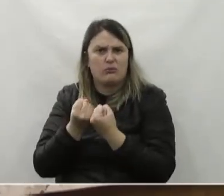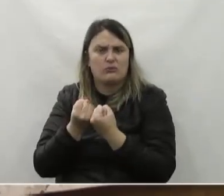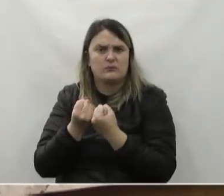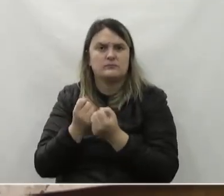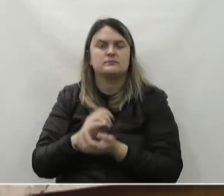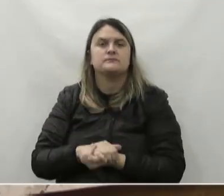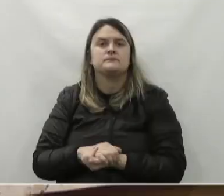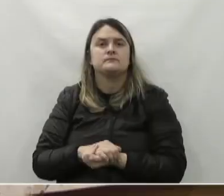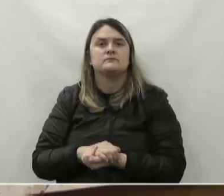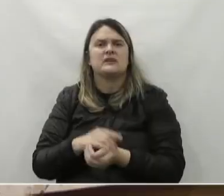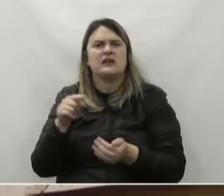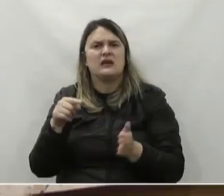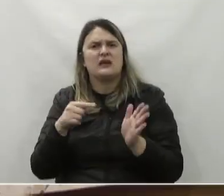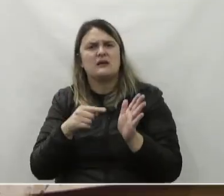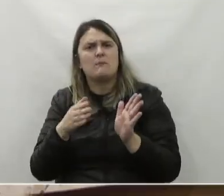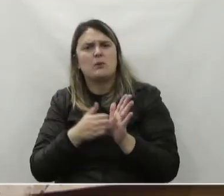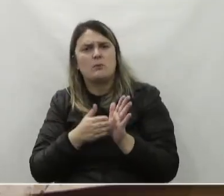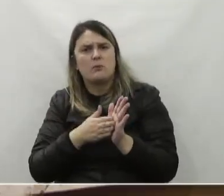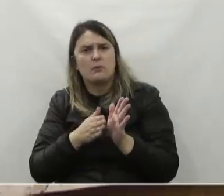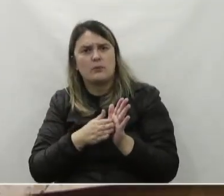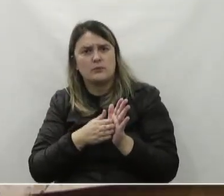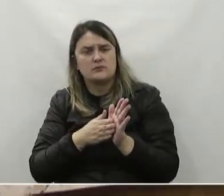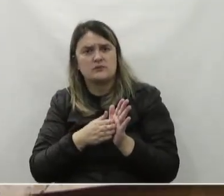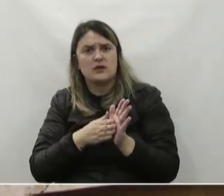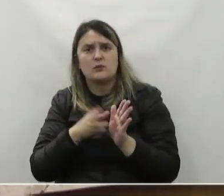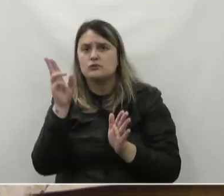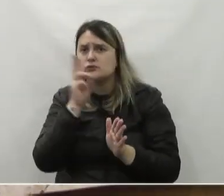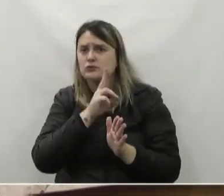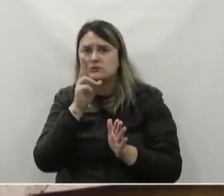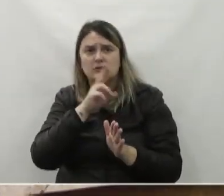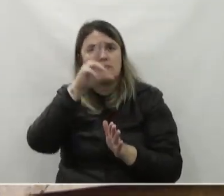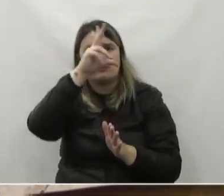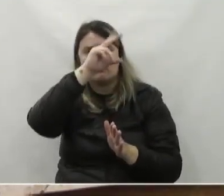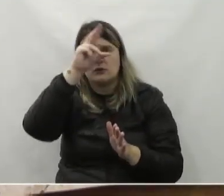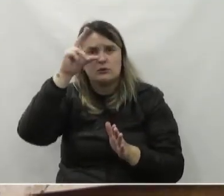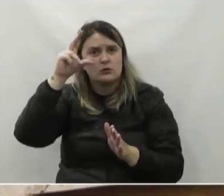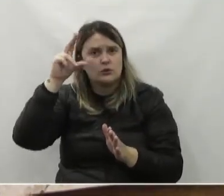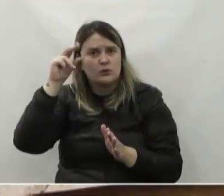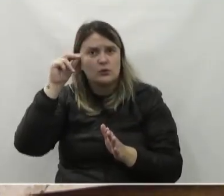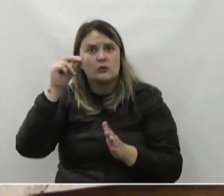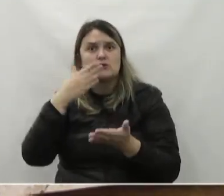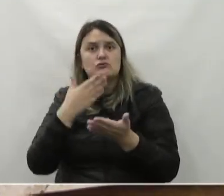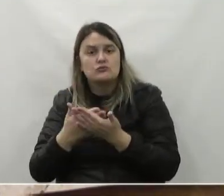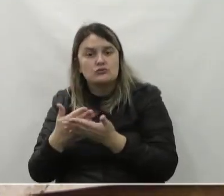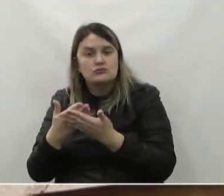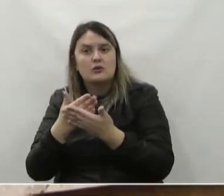Então, esse pedido, esse requerimento é para que se retorne os estudos ali,